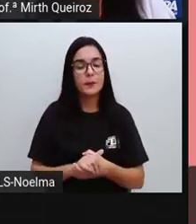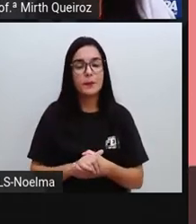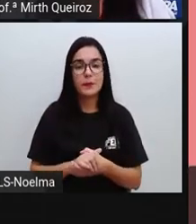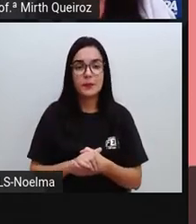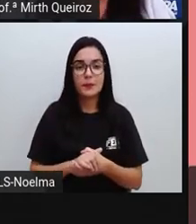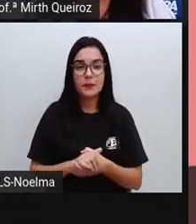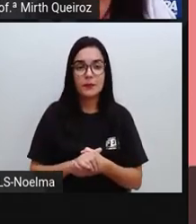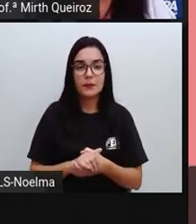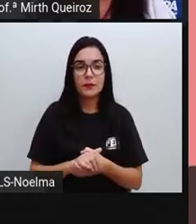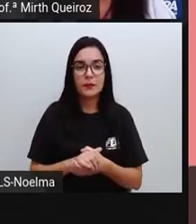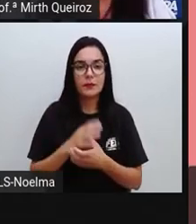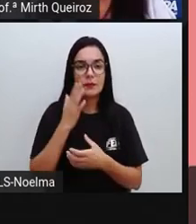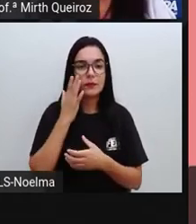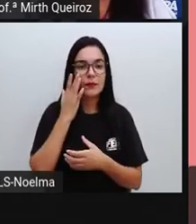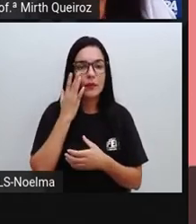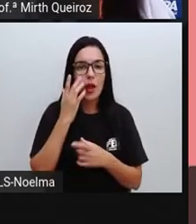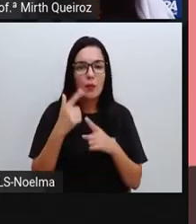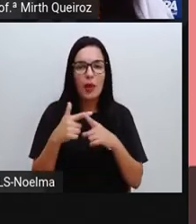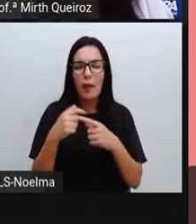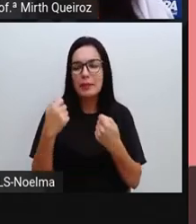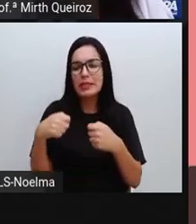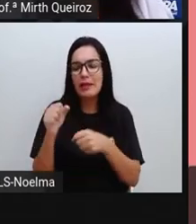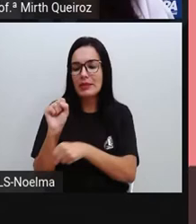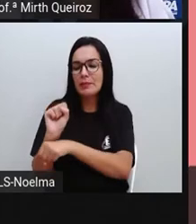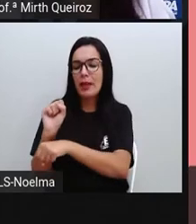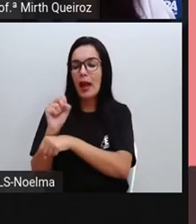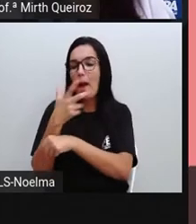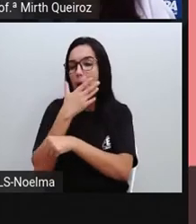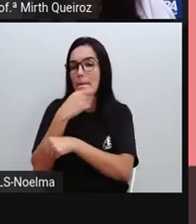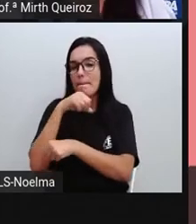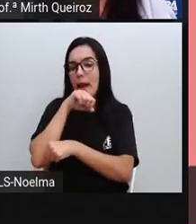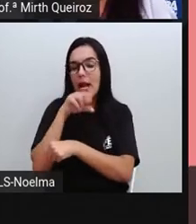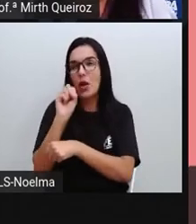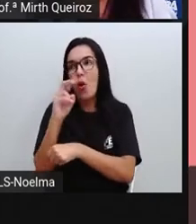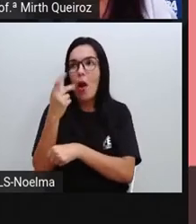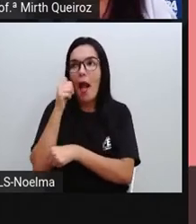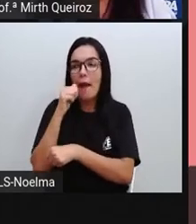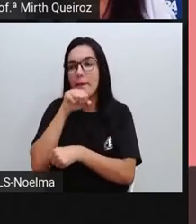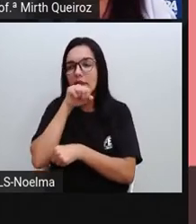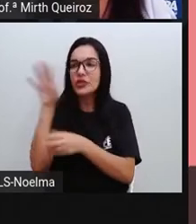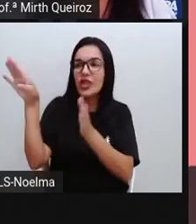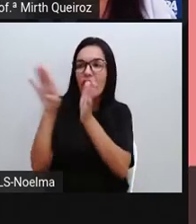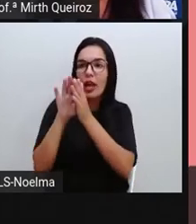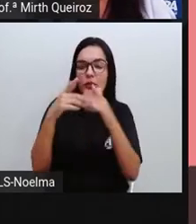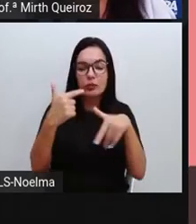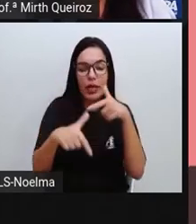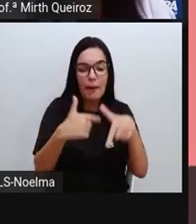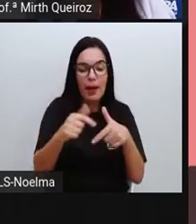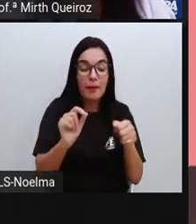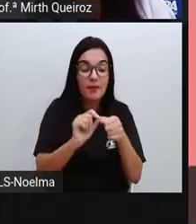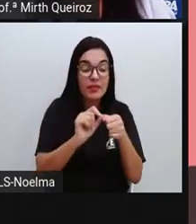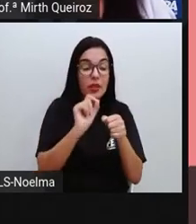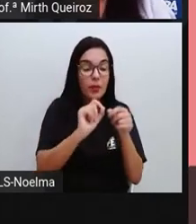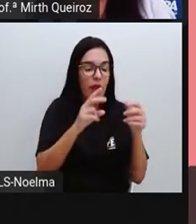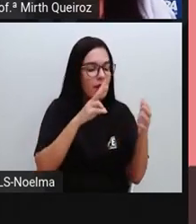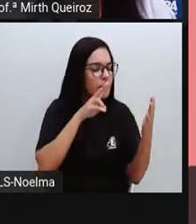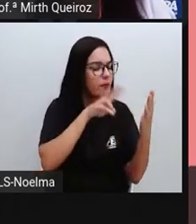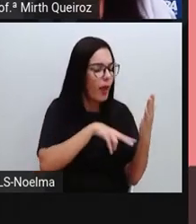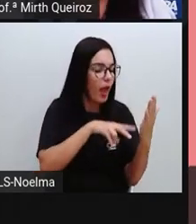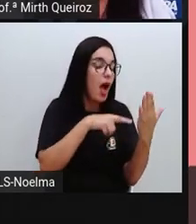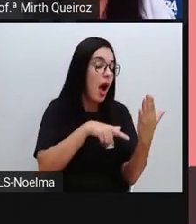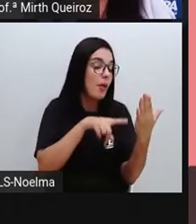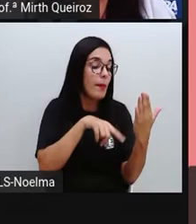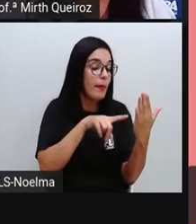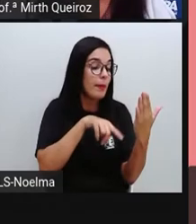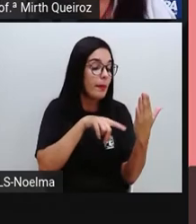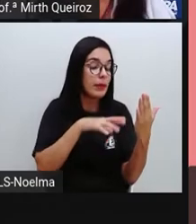assistidas apenas quando os pais chegavam de seus trabalhos, né? Então, podem ter inúmeras dificuldades, né? Vocês podem